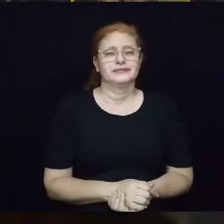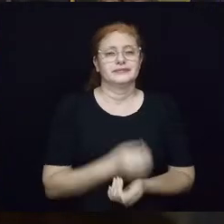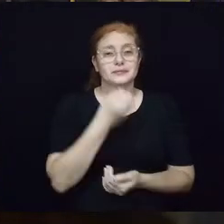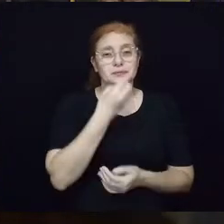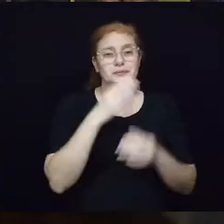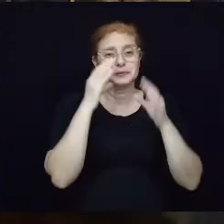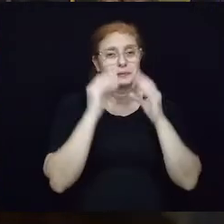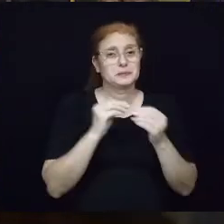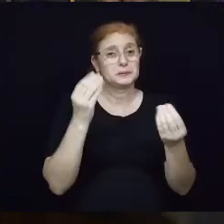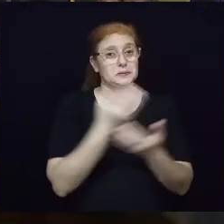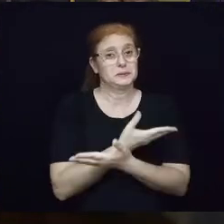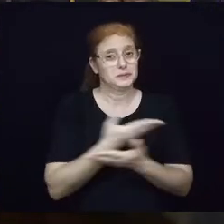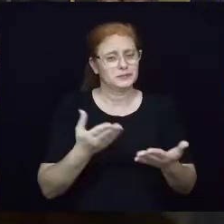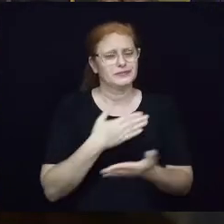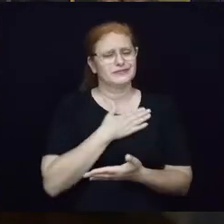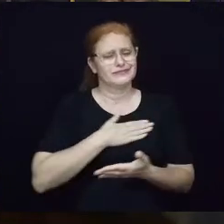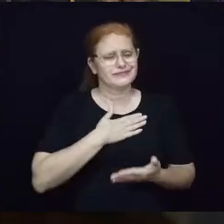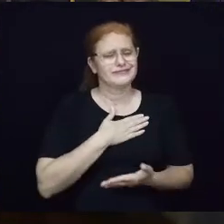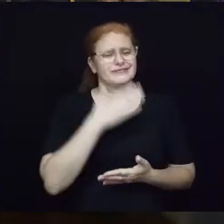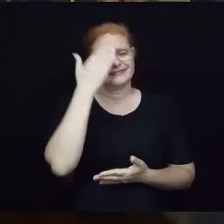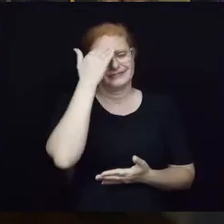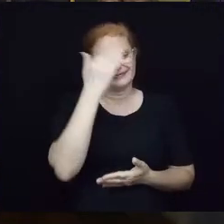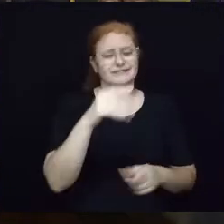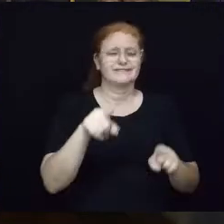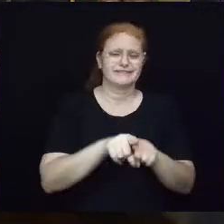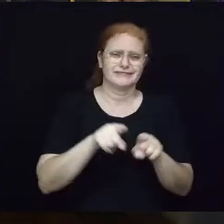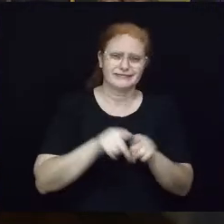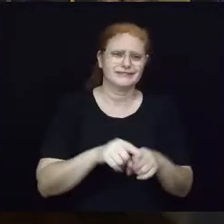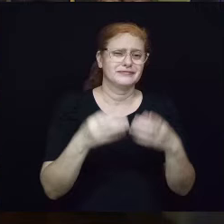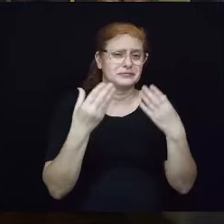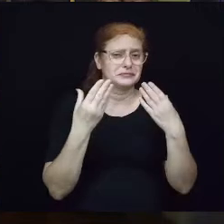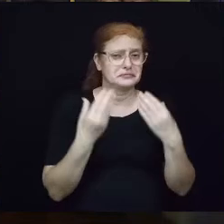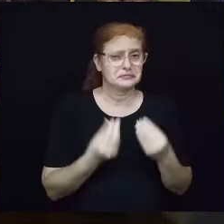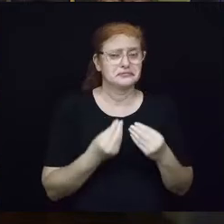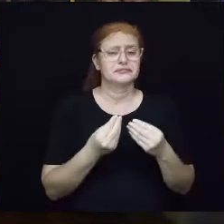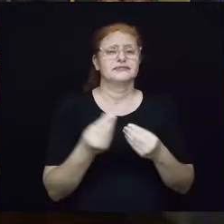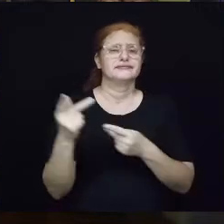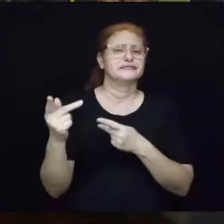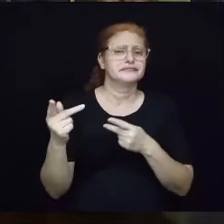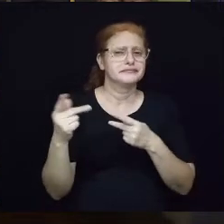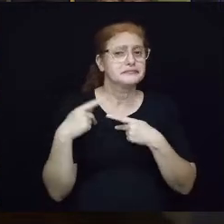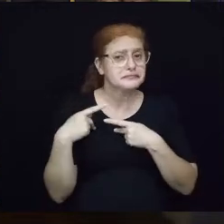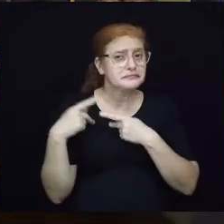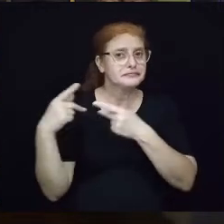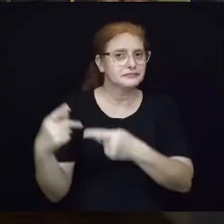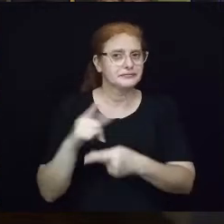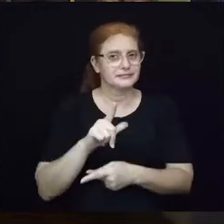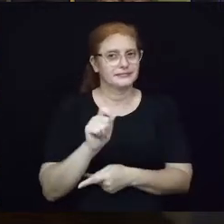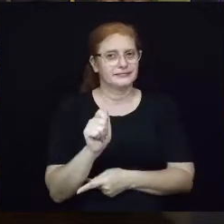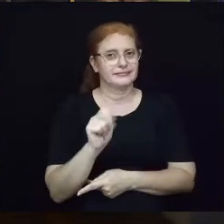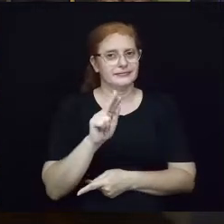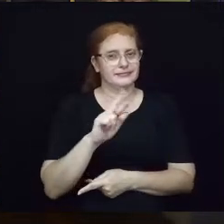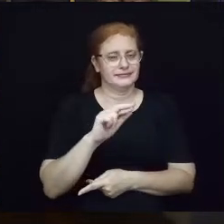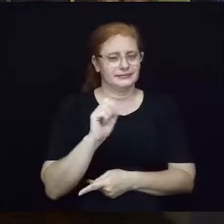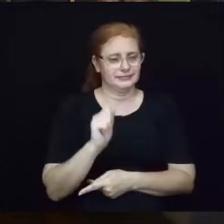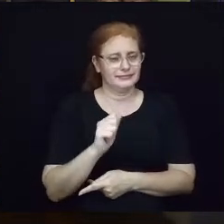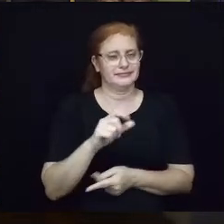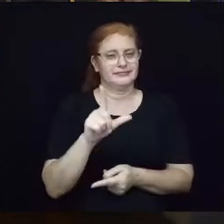Bom, boa noite a todos. Eu gostaria de agradecer também muito o convite da Laura, do